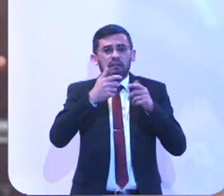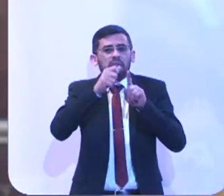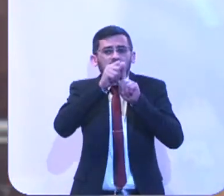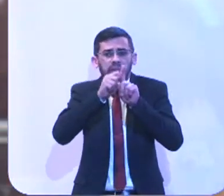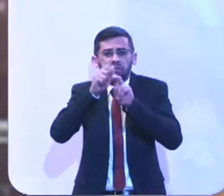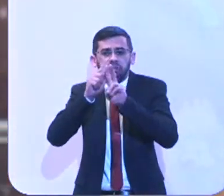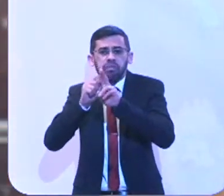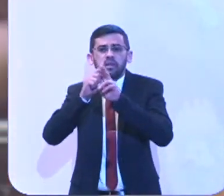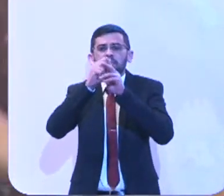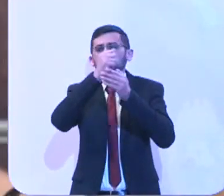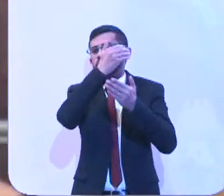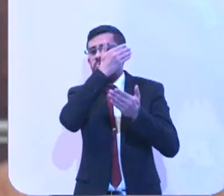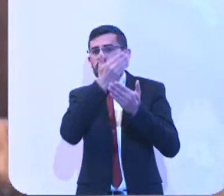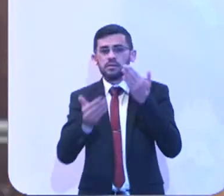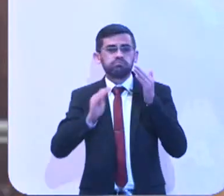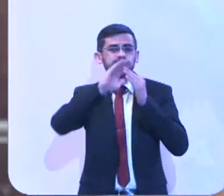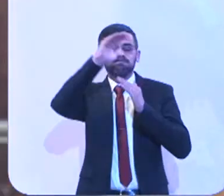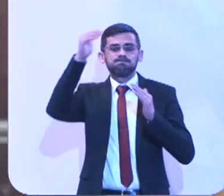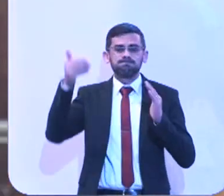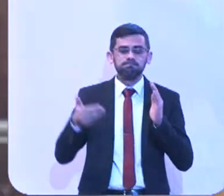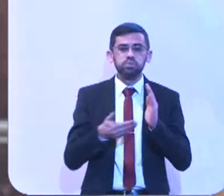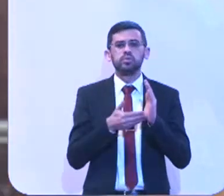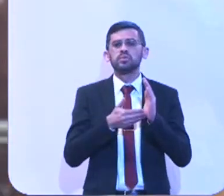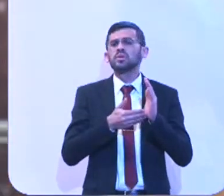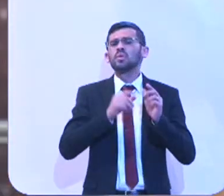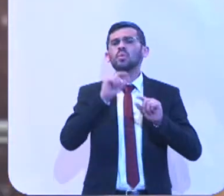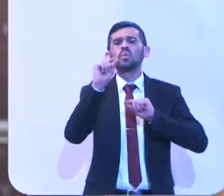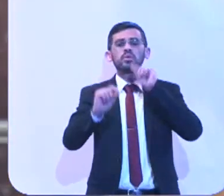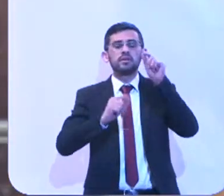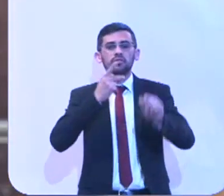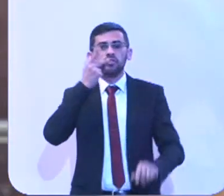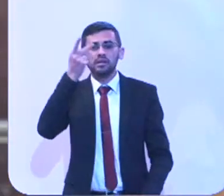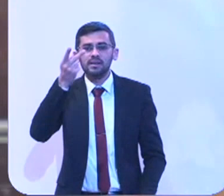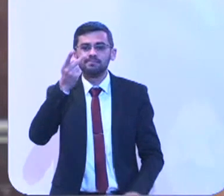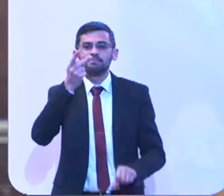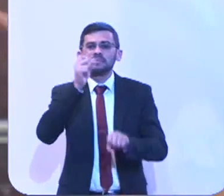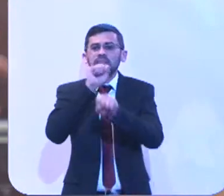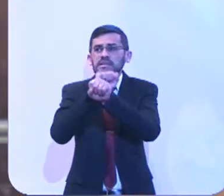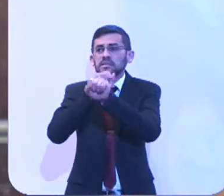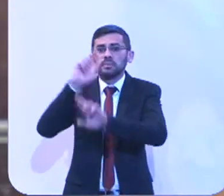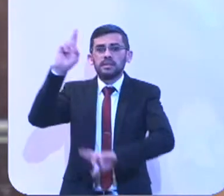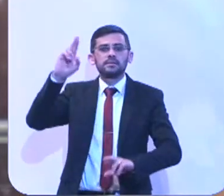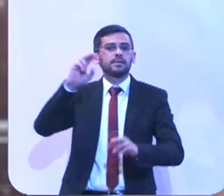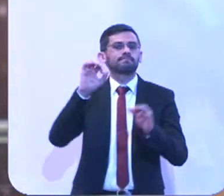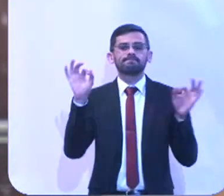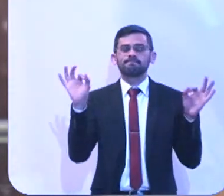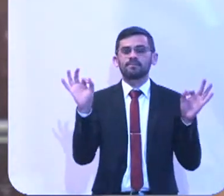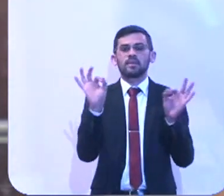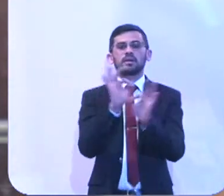meses perderam tudo. O que dizer quando a esperança vai embora?